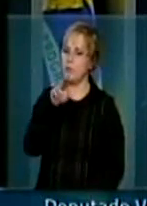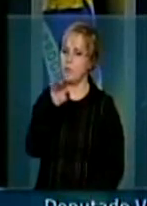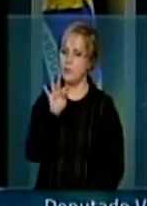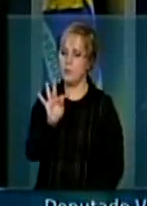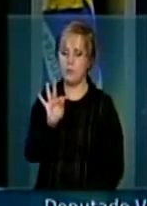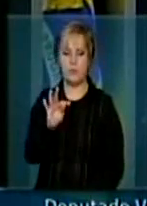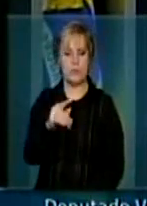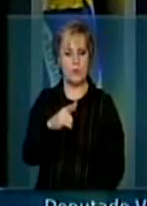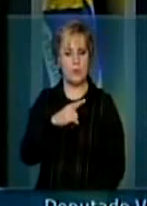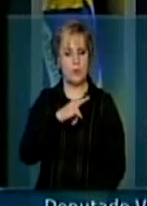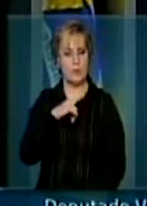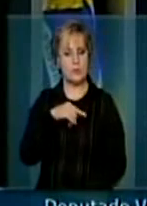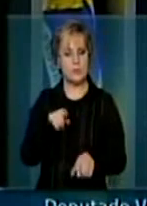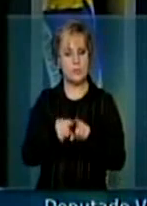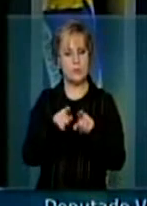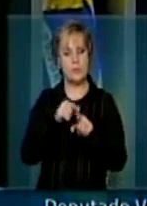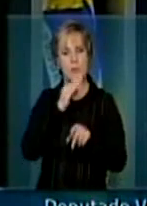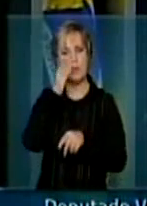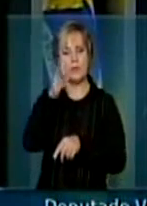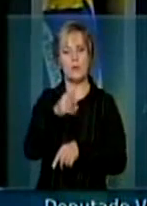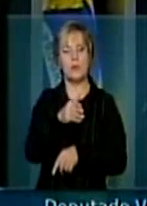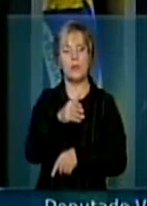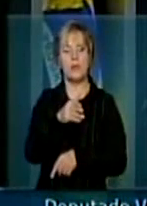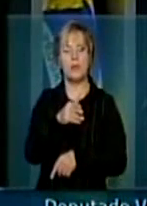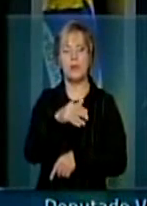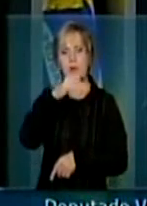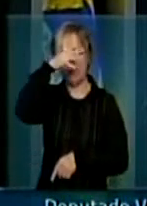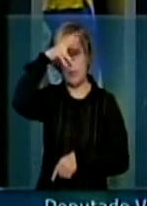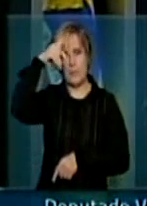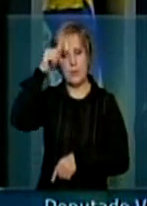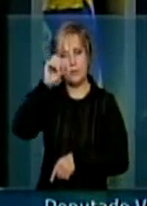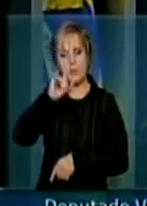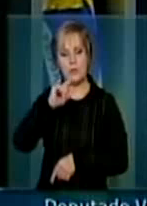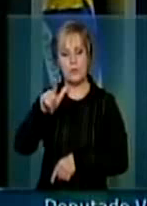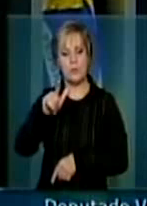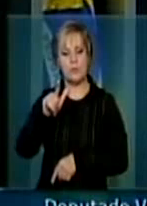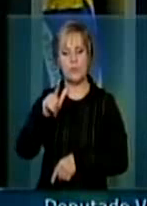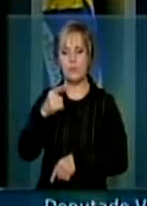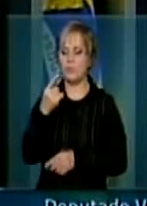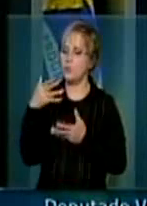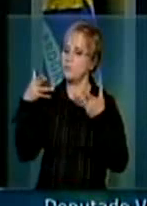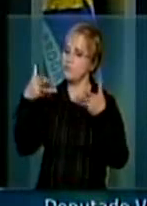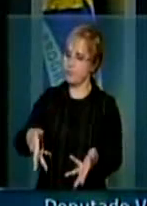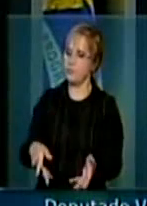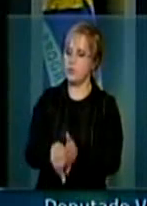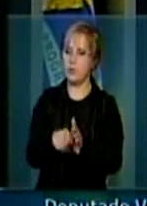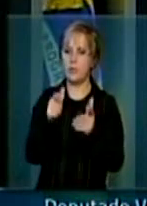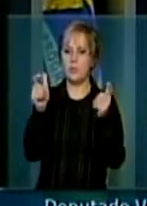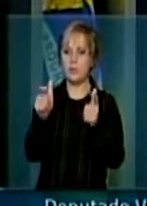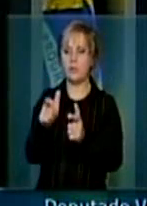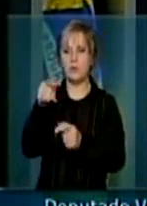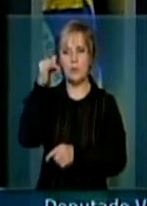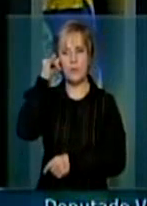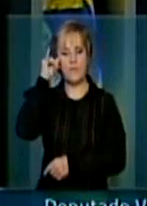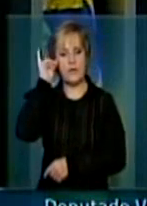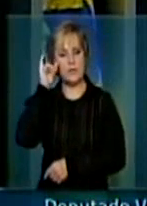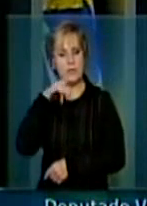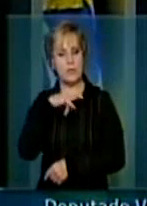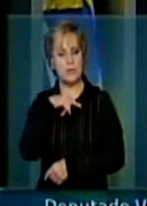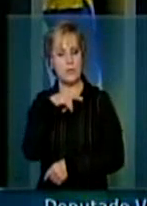tive em Alagoa Grande, em Mato Grosso do Sul, uma inserção em uma fazenda que tinha